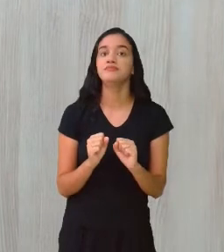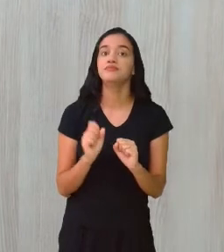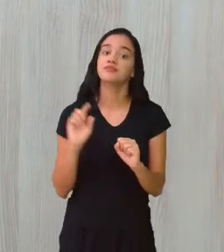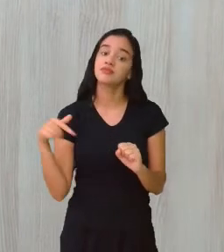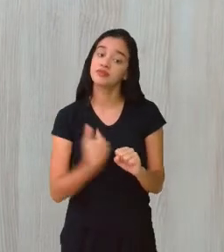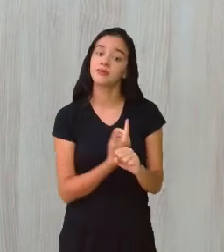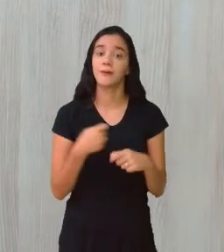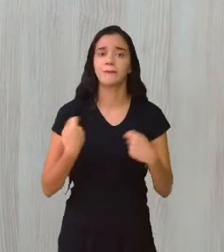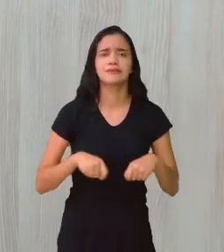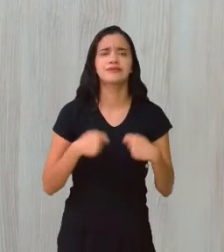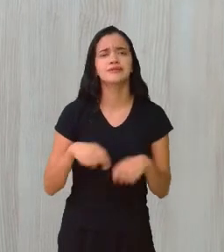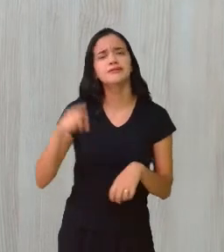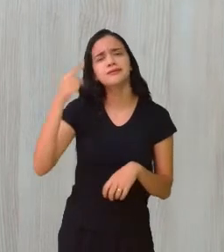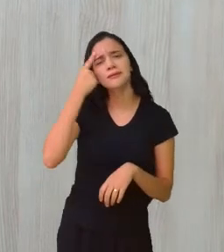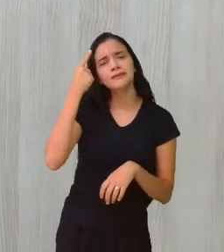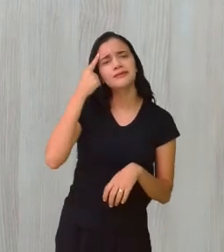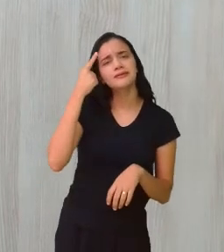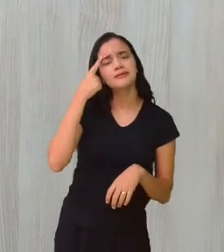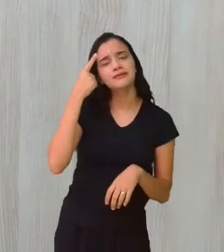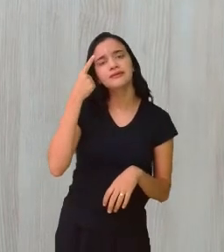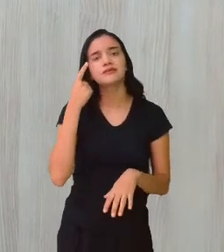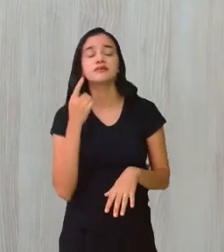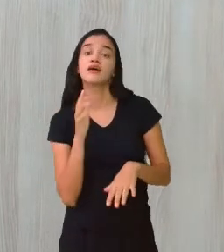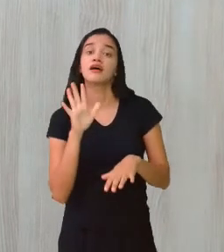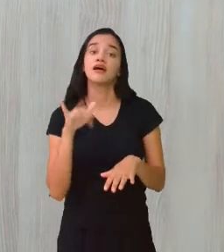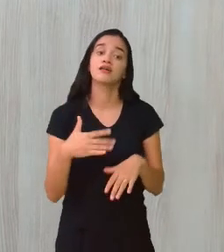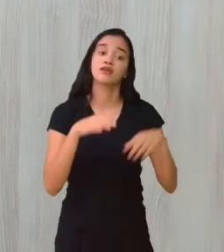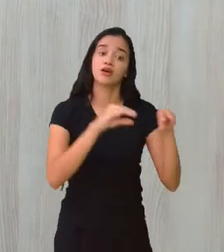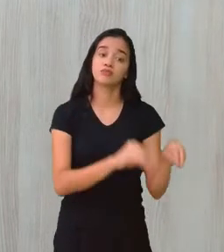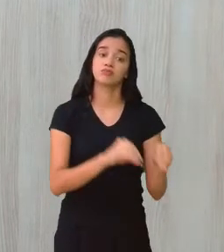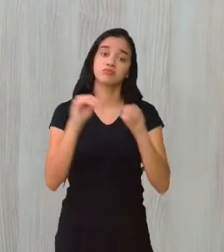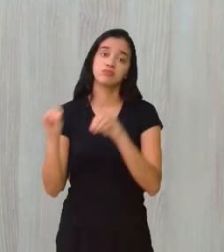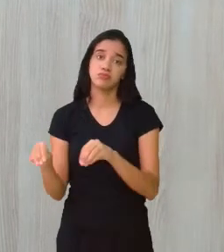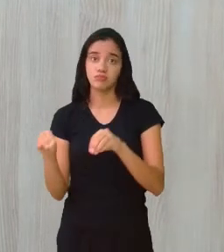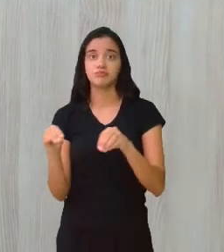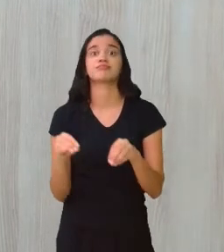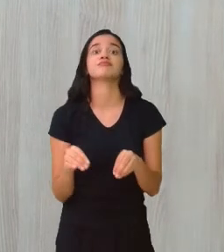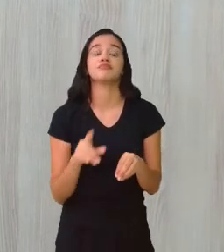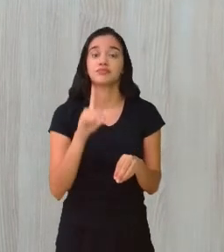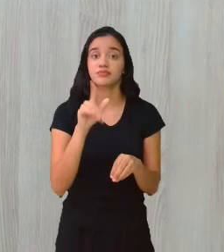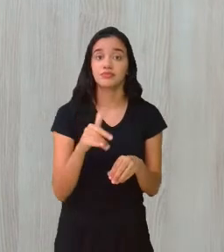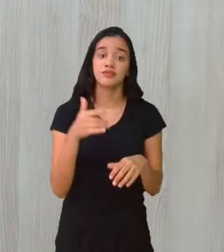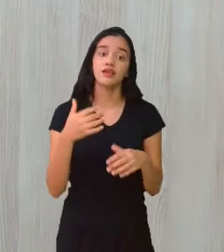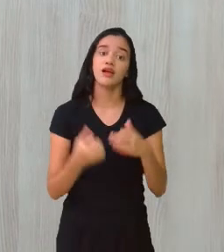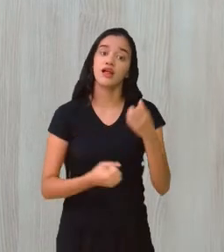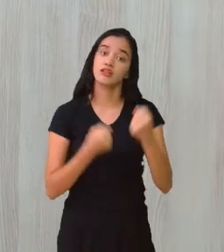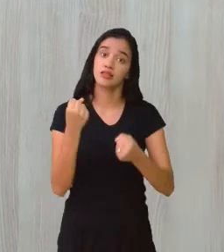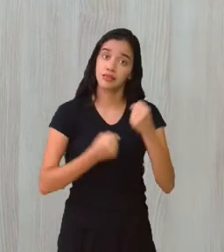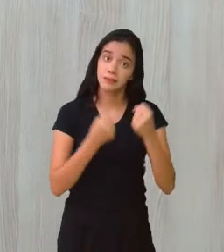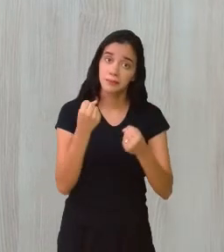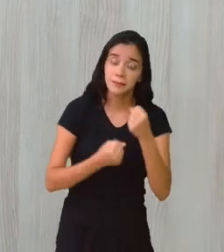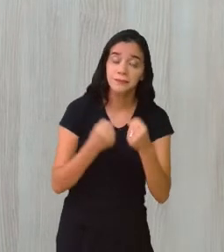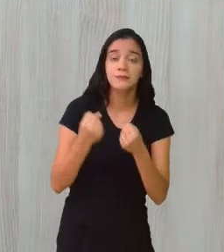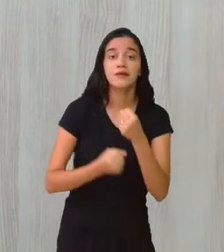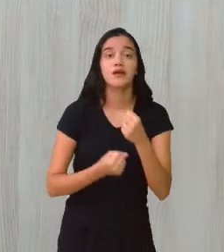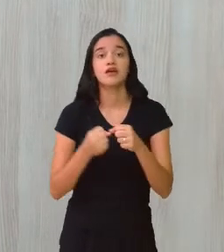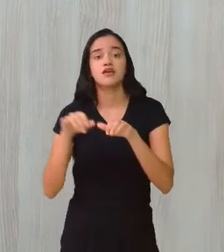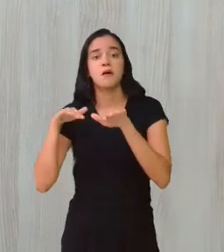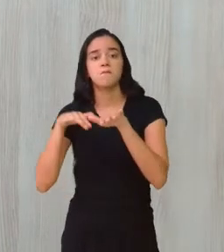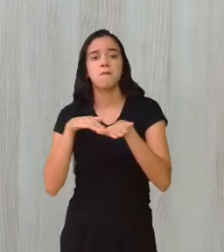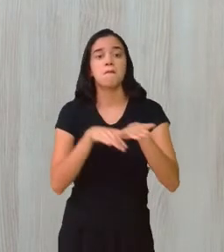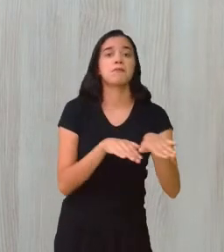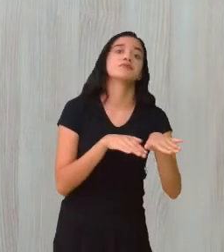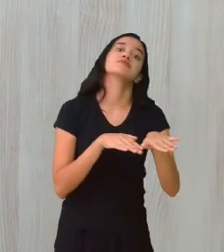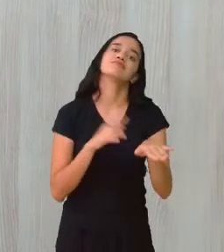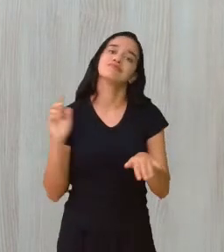gente precisa pensar na mobilidade urbana. A gente sofre aí, né, com a questão do meio de transporte, o trânsito, né, o estresse todo